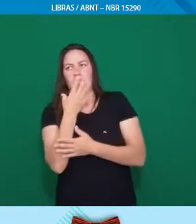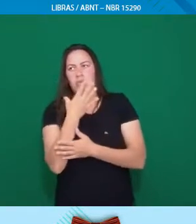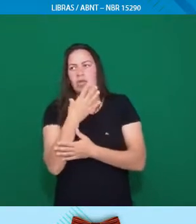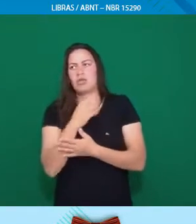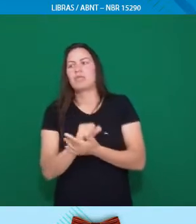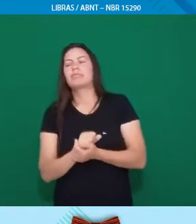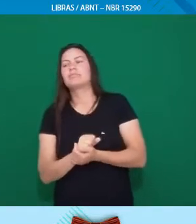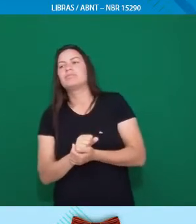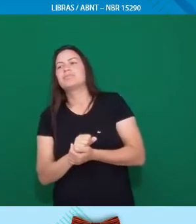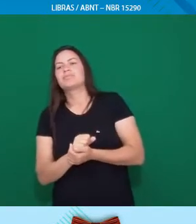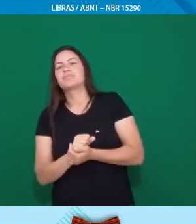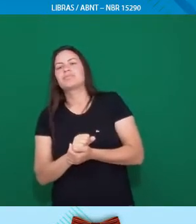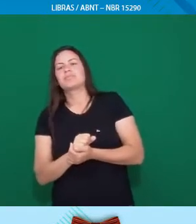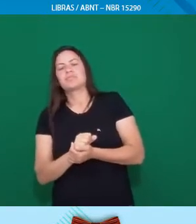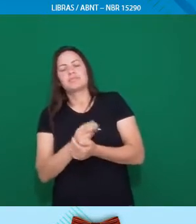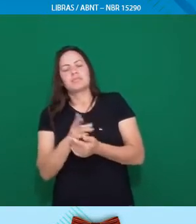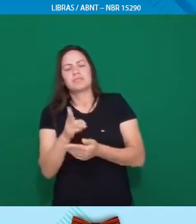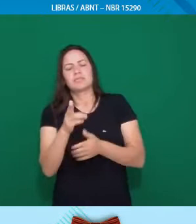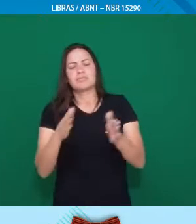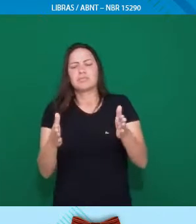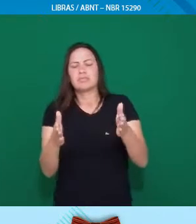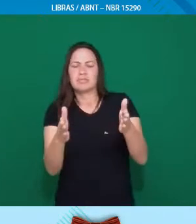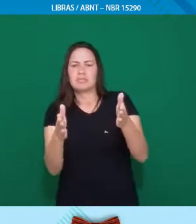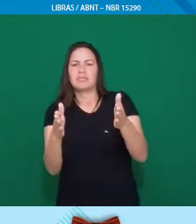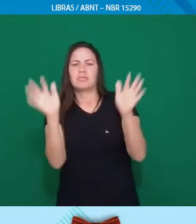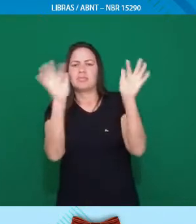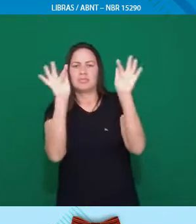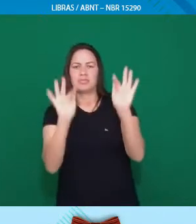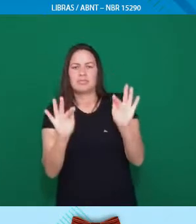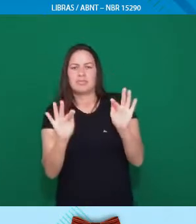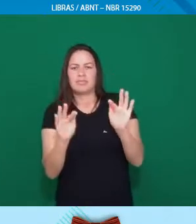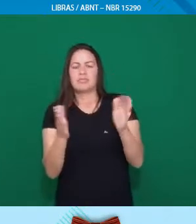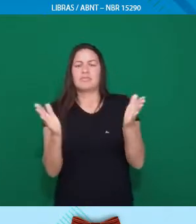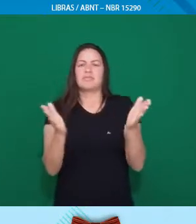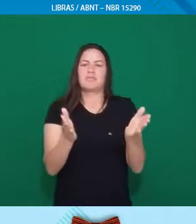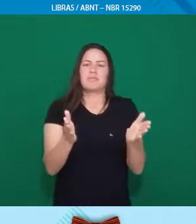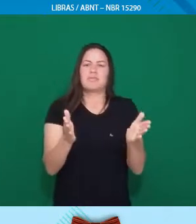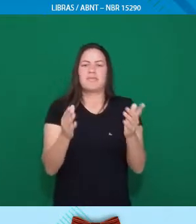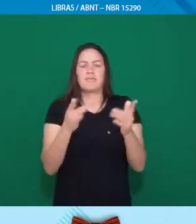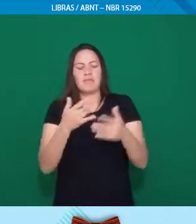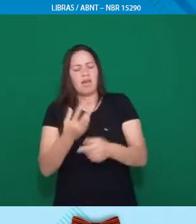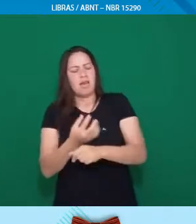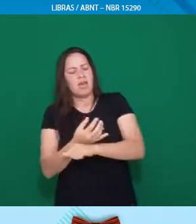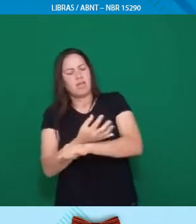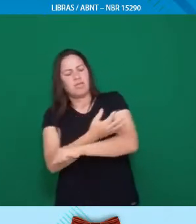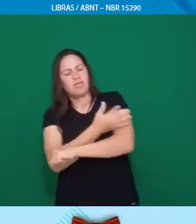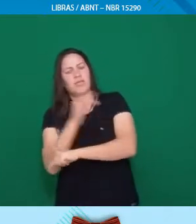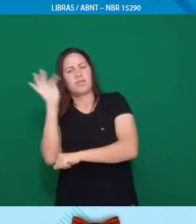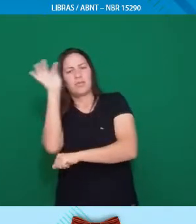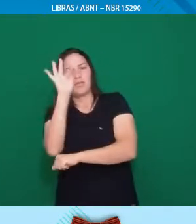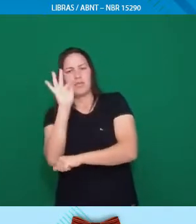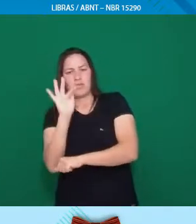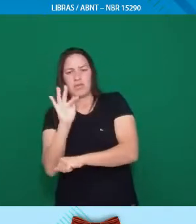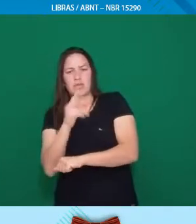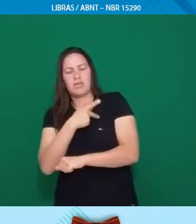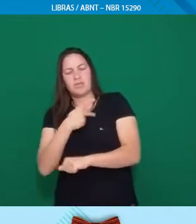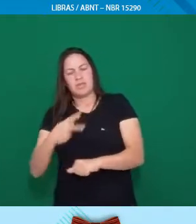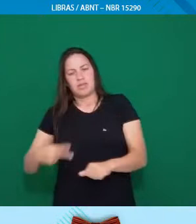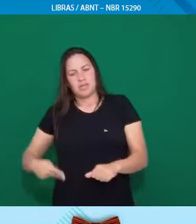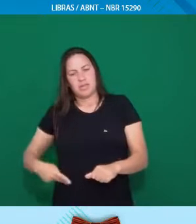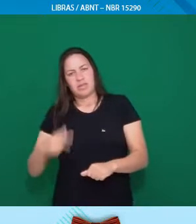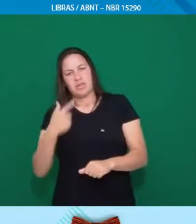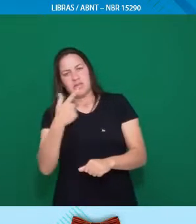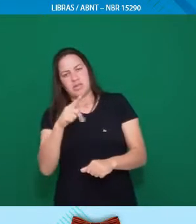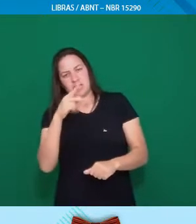tão que se alinhando e a gente fica muito feliz deu hoje tá emocionado e muito feliz presidente da